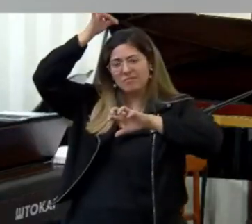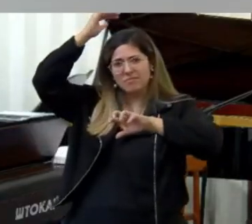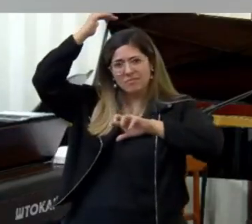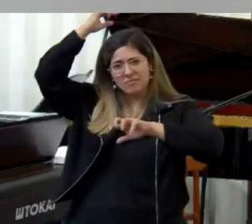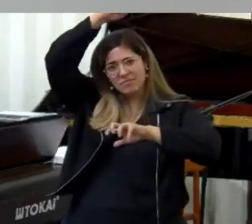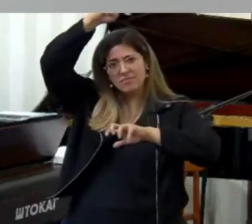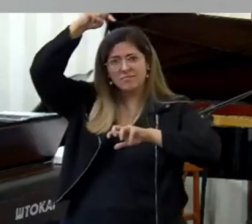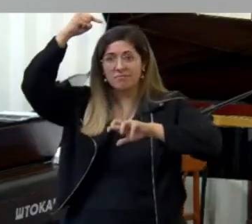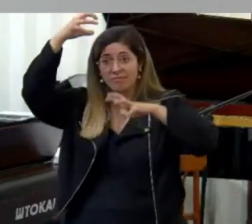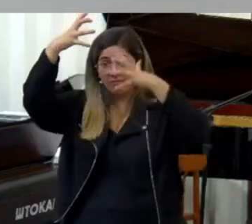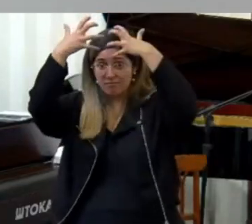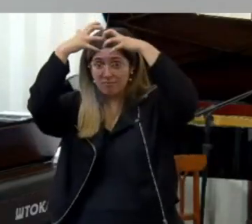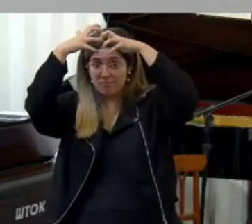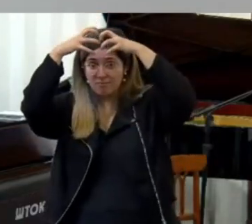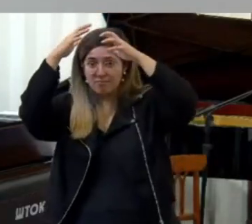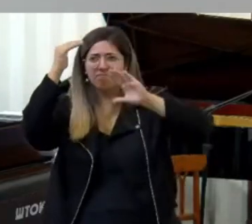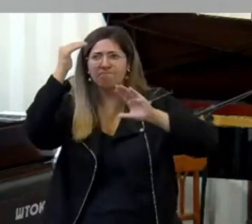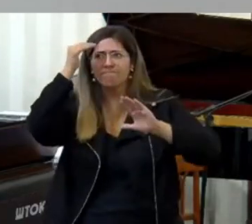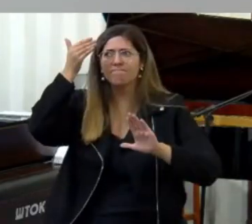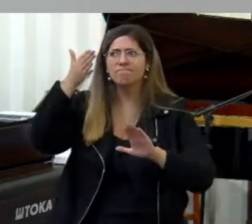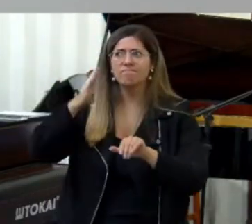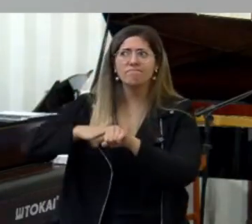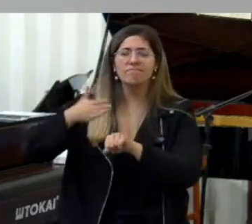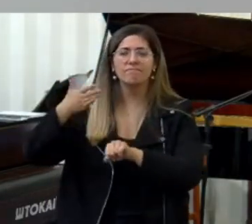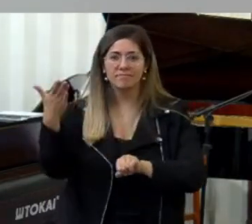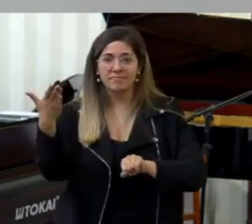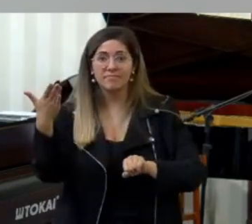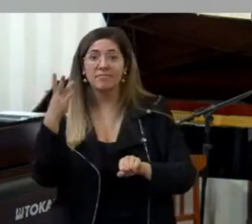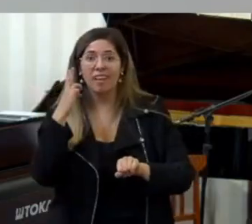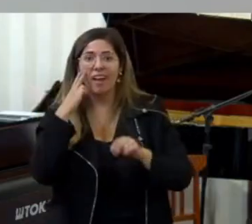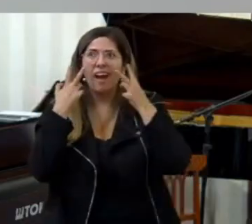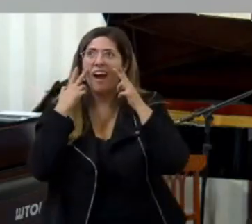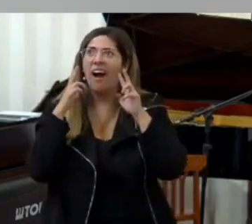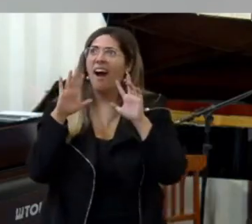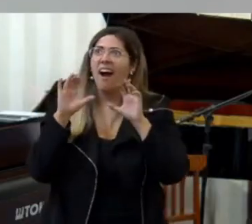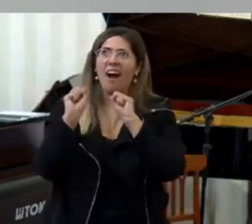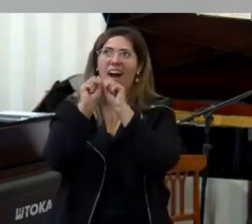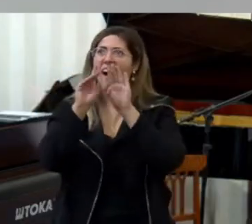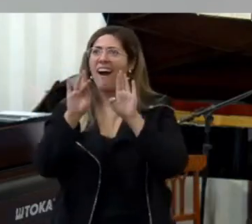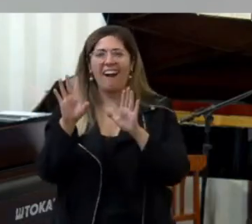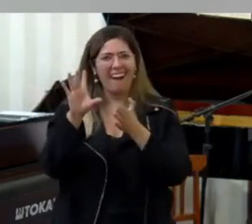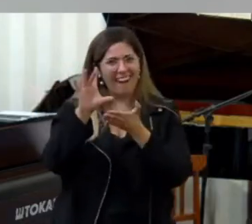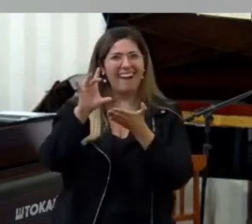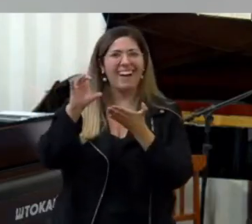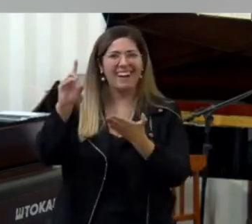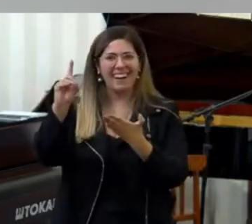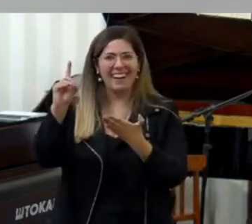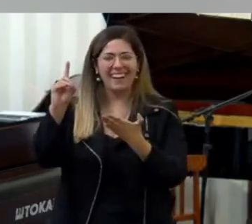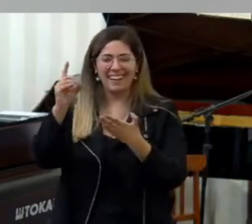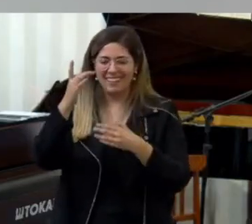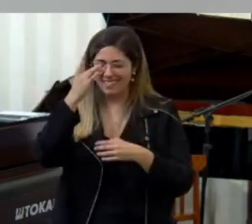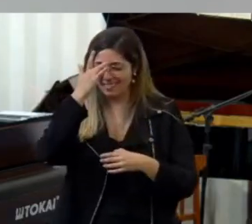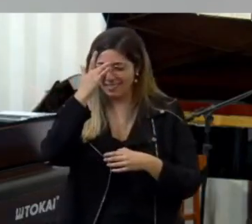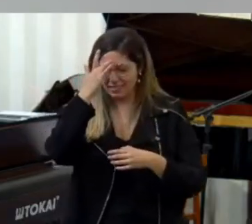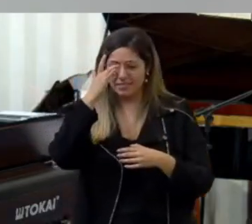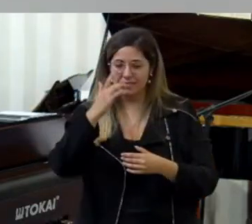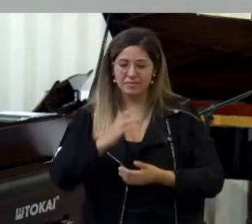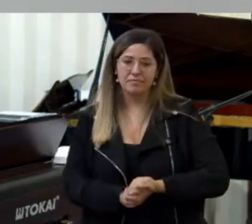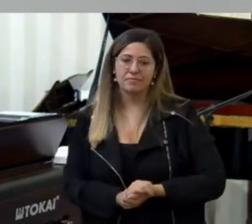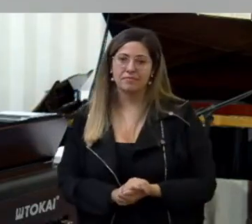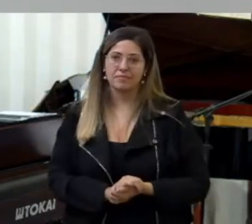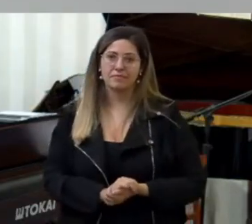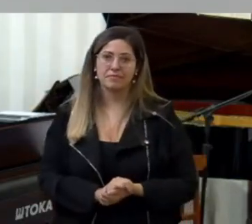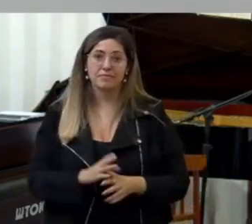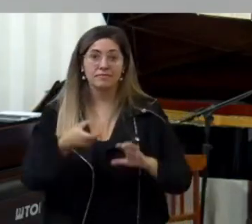isso acontece. Veja só, isso é um testemunho da glória de Deus. O Espírito testifica de testemunhos.